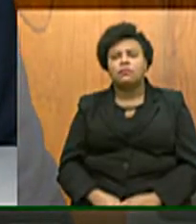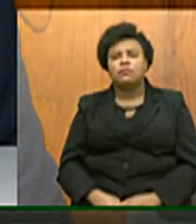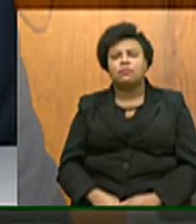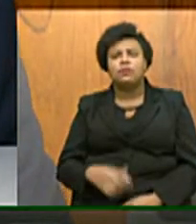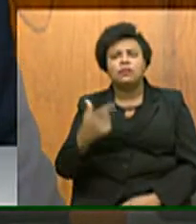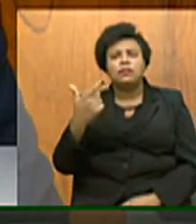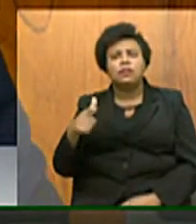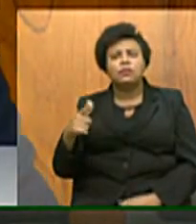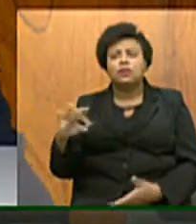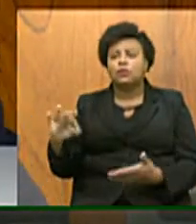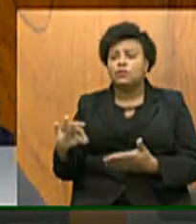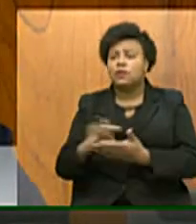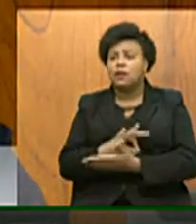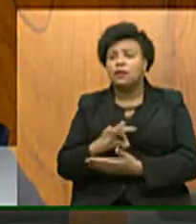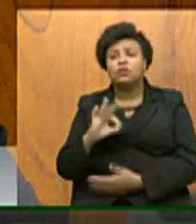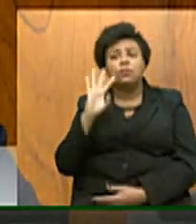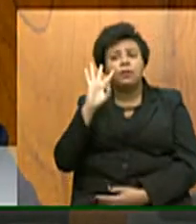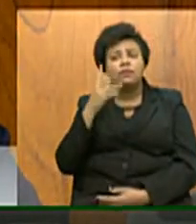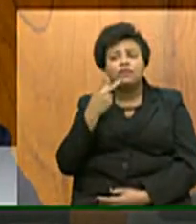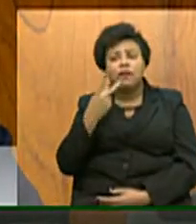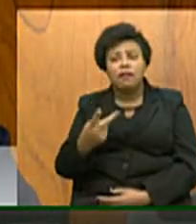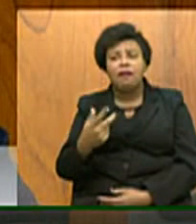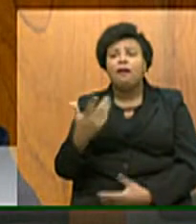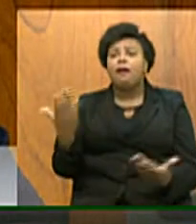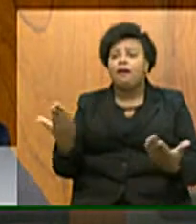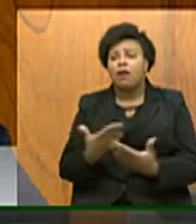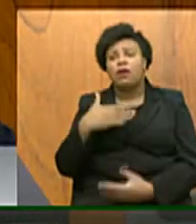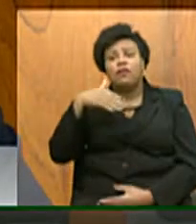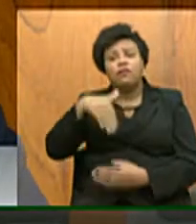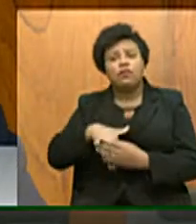Não havendo inscritos para encaminhar, está